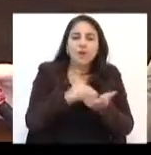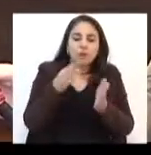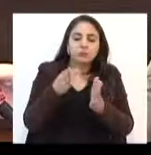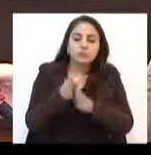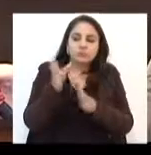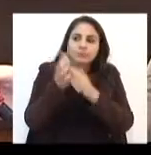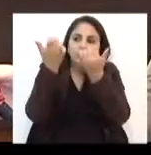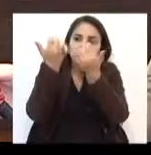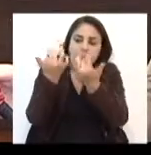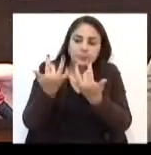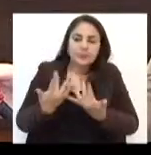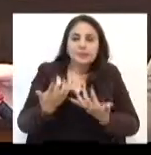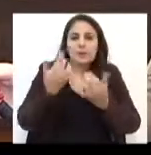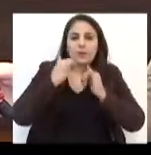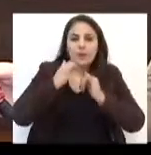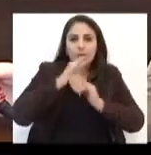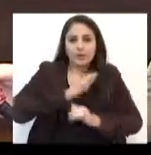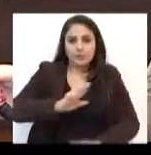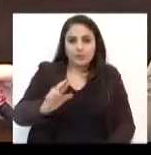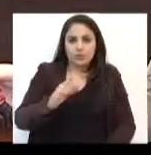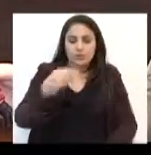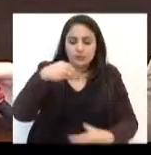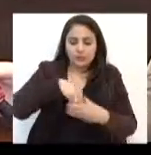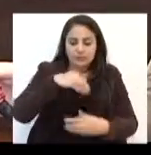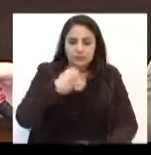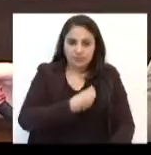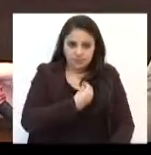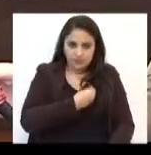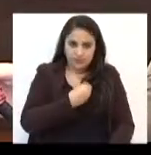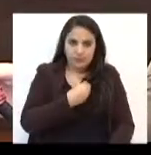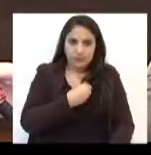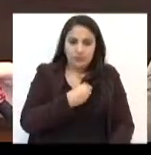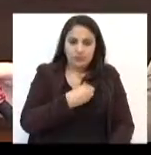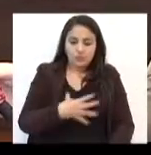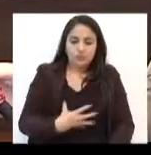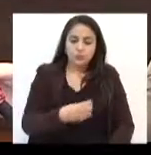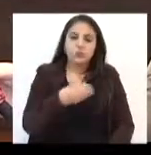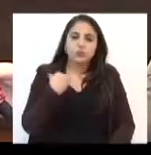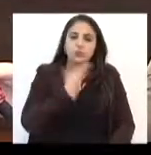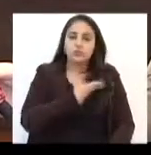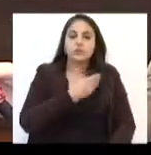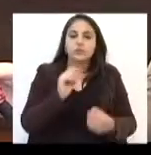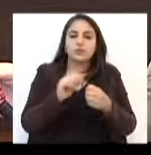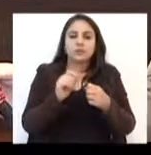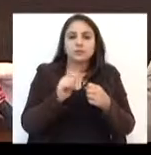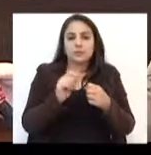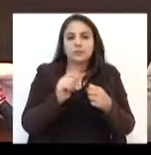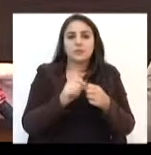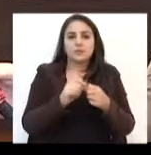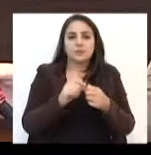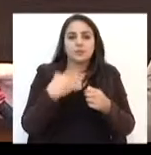de orientação religiosa na vida dos filhos, fez com que a nossa sociedade